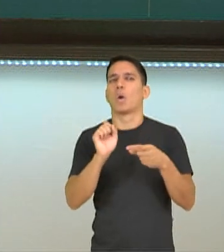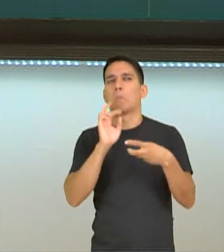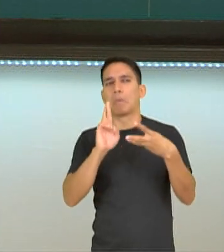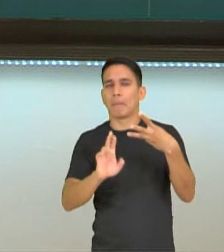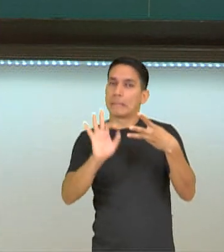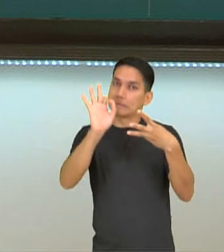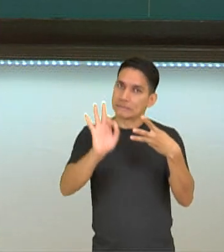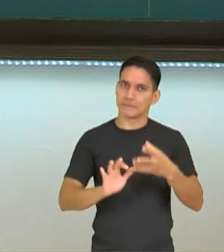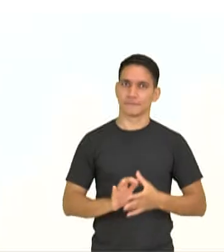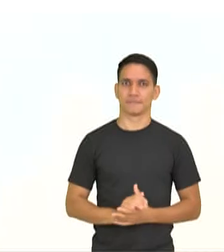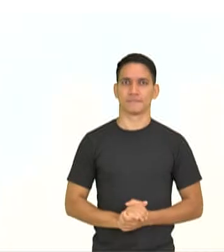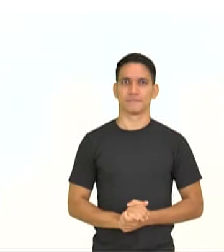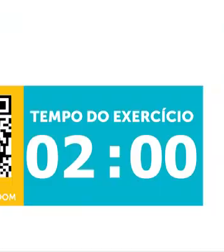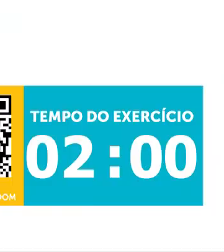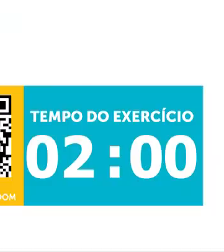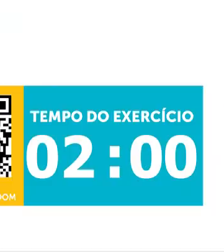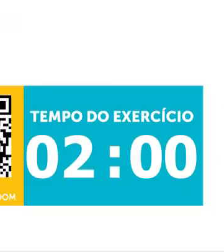qual é a resposta correta.